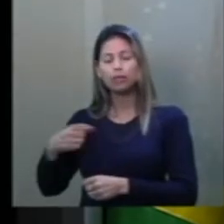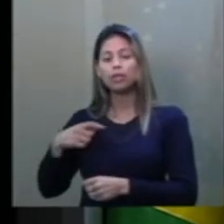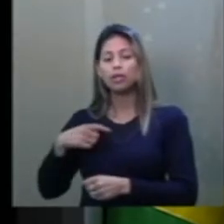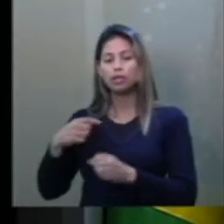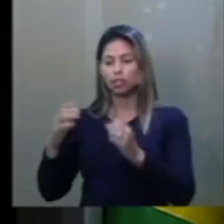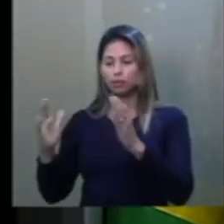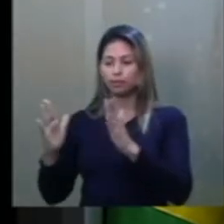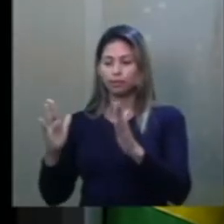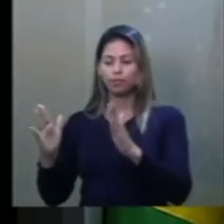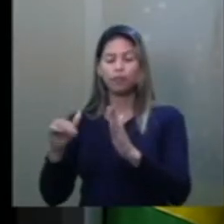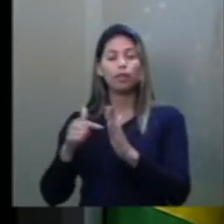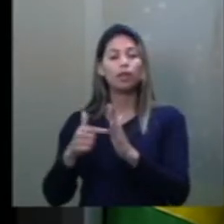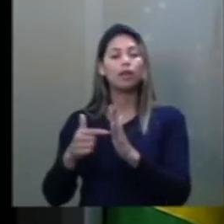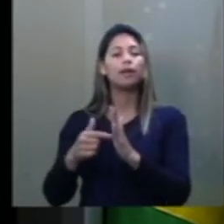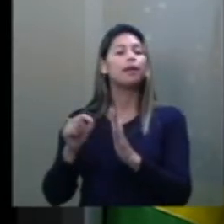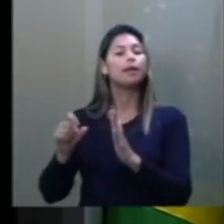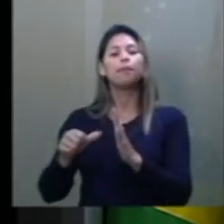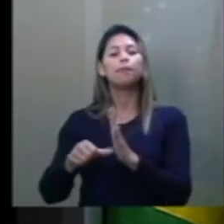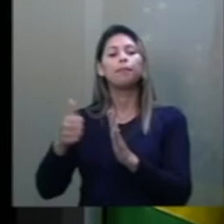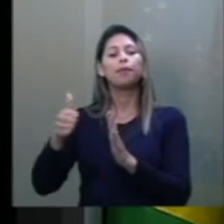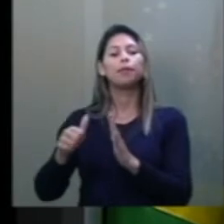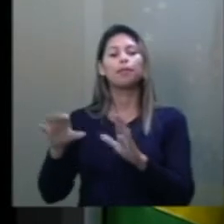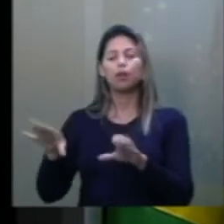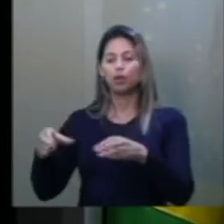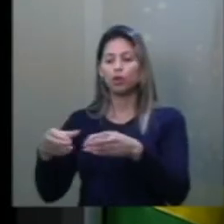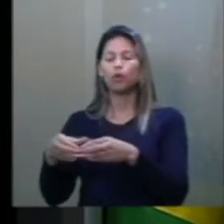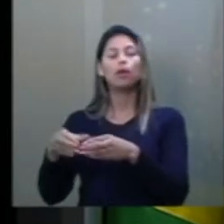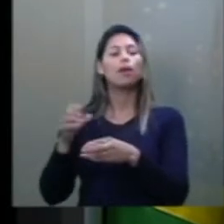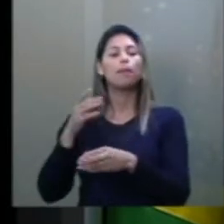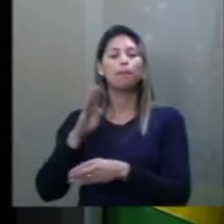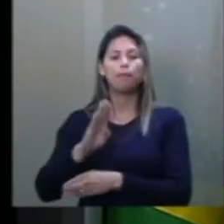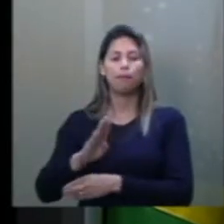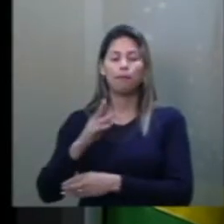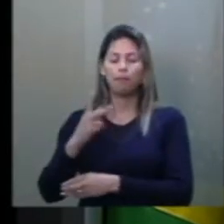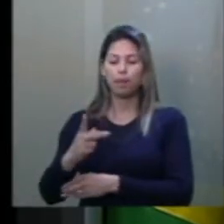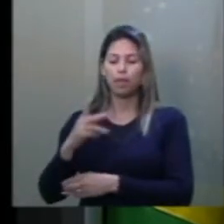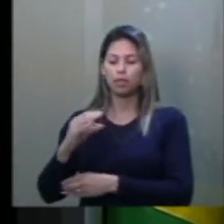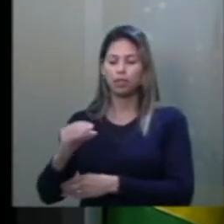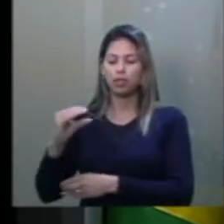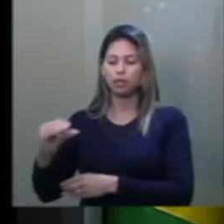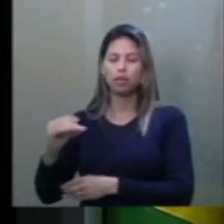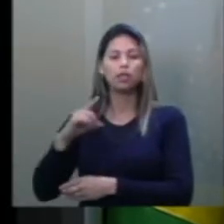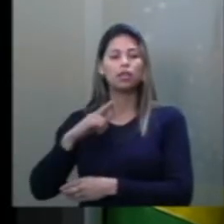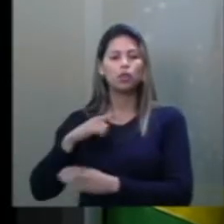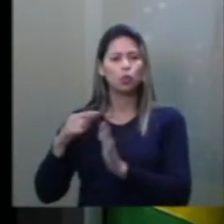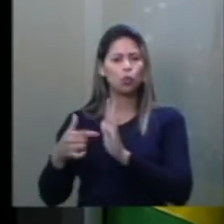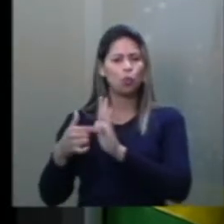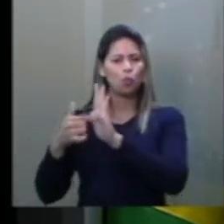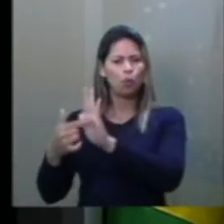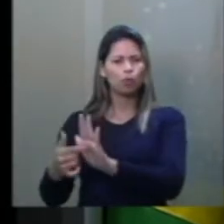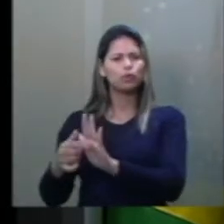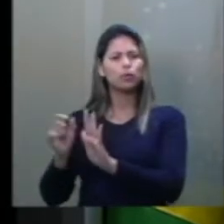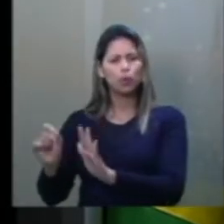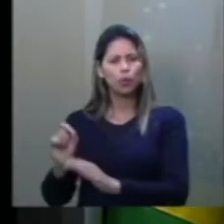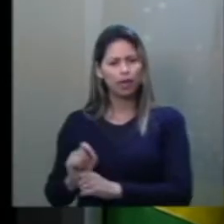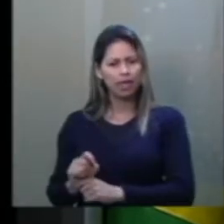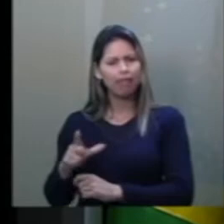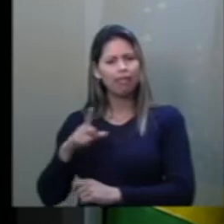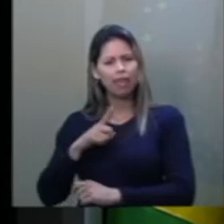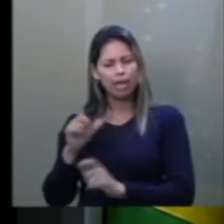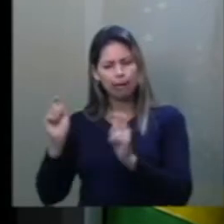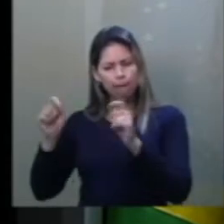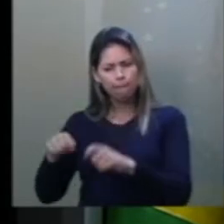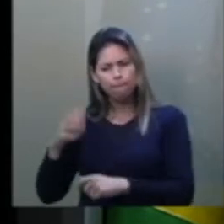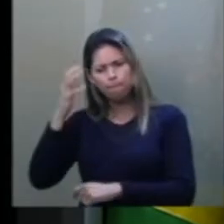a facção criminosa Primeiro Comando da capital, PCC, mostrou sua face sanguinária e subversiva para o